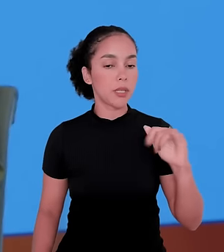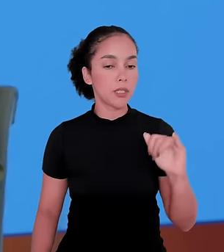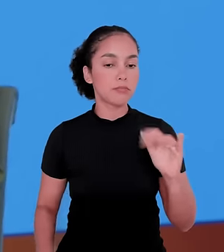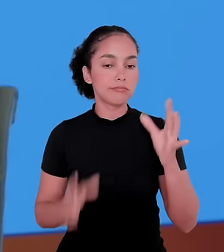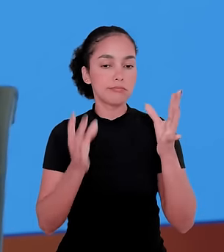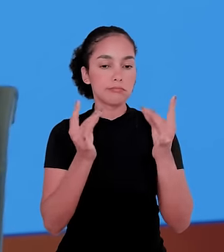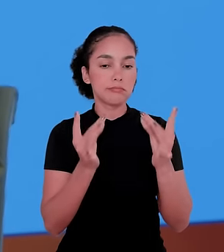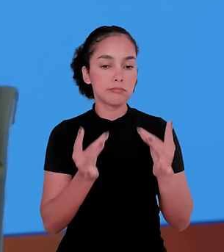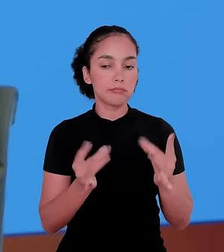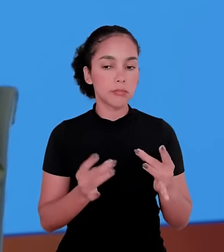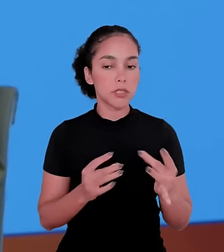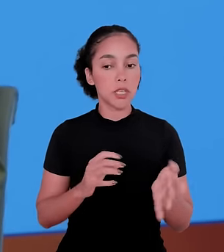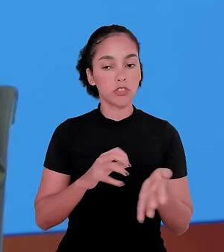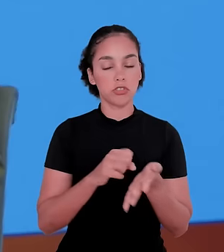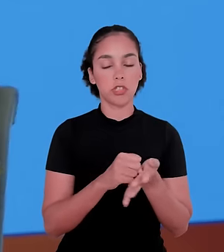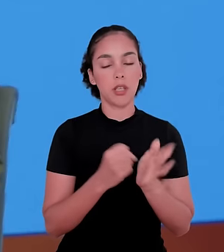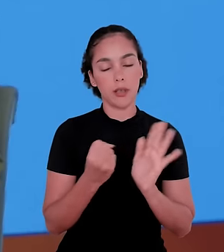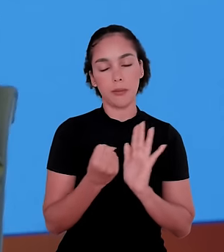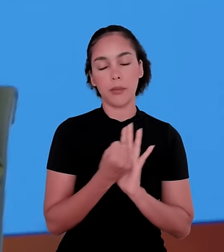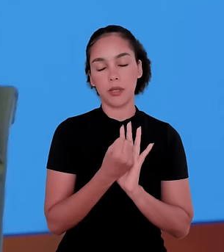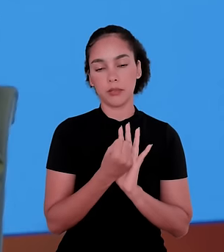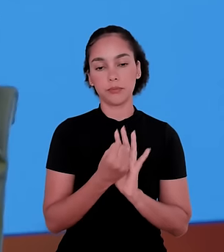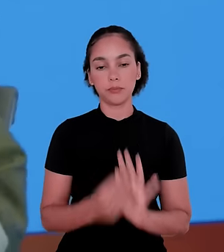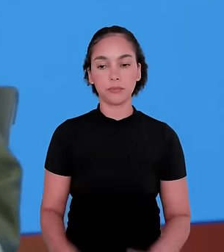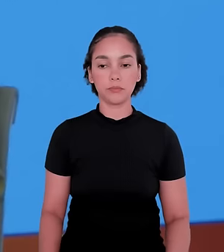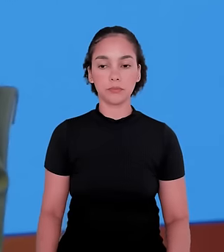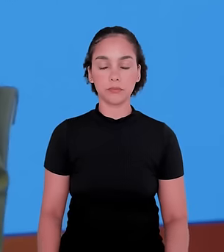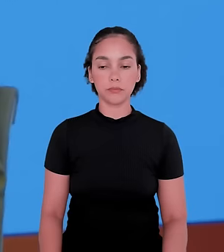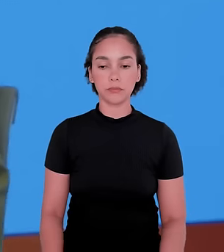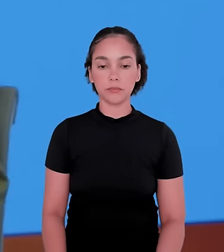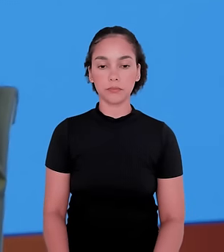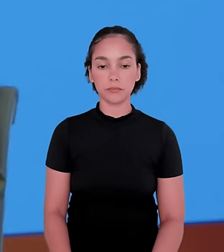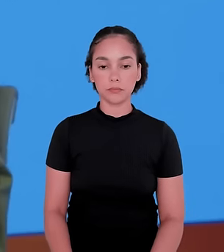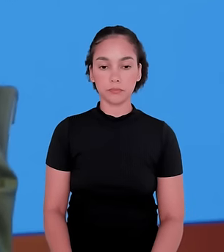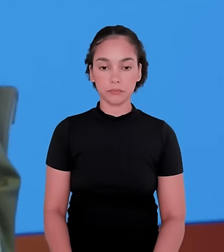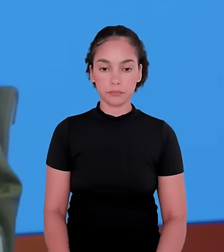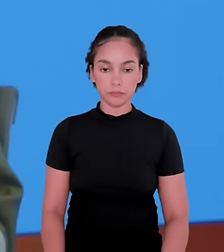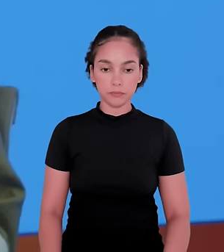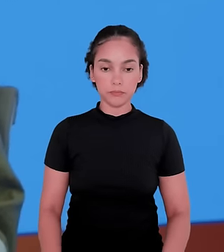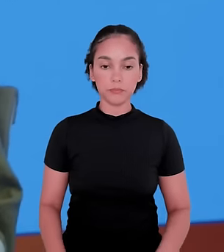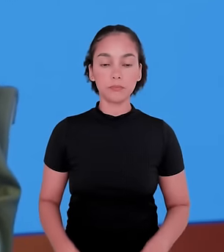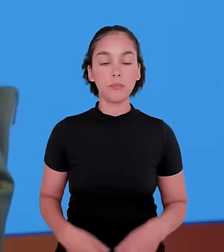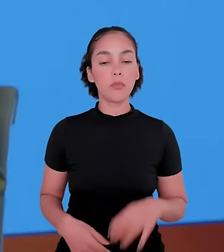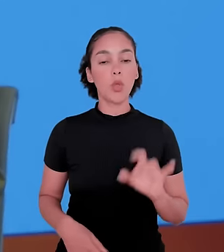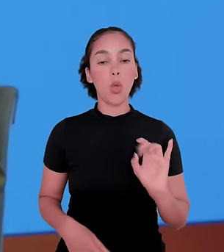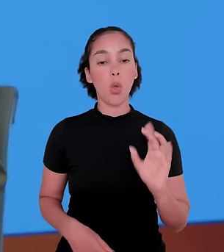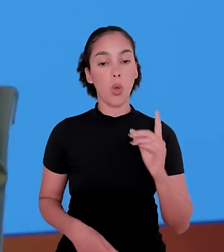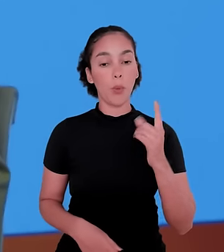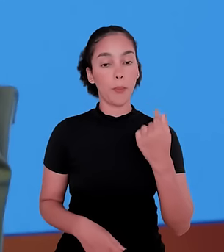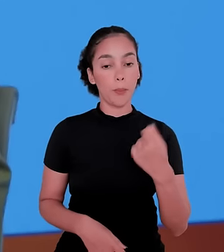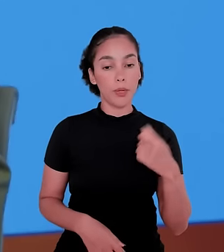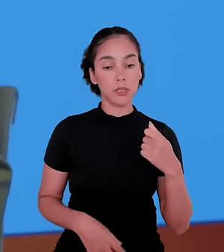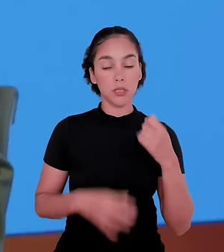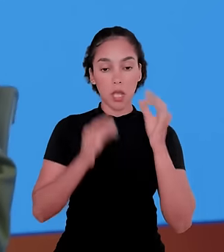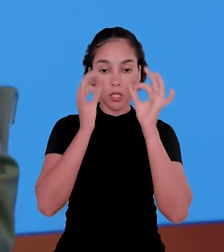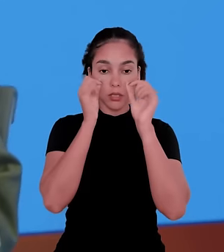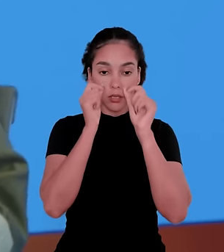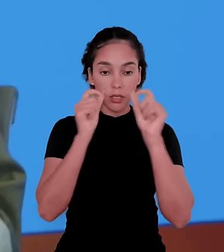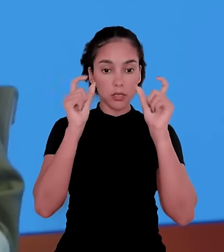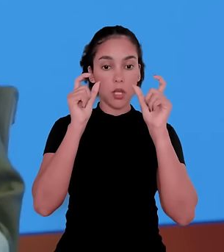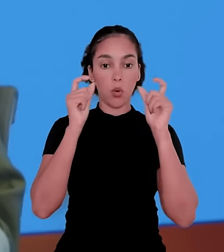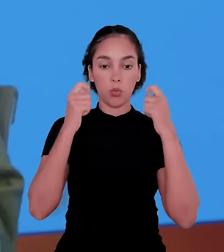registrar aquela aquela marca que ela tem né A única atenção que tem que ser dada é que